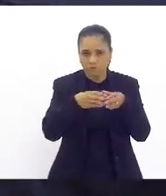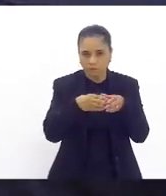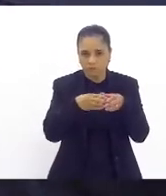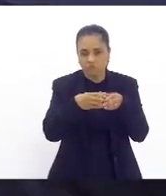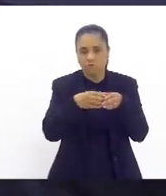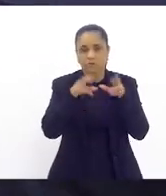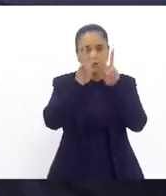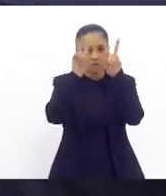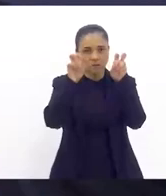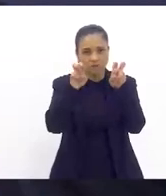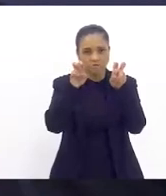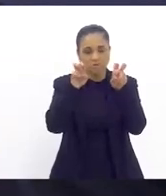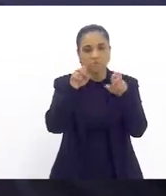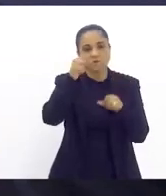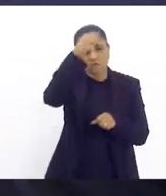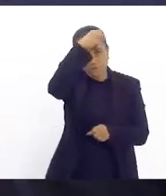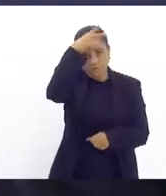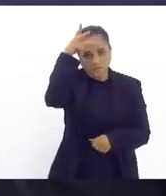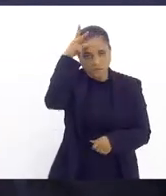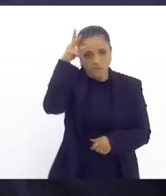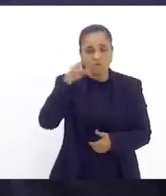com a palavra deputado